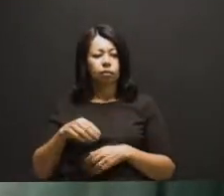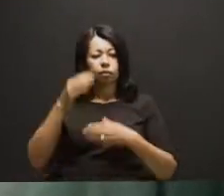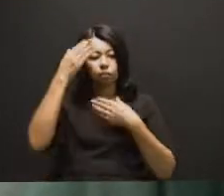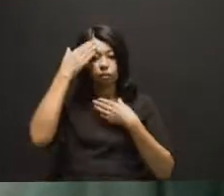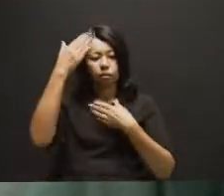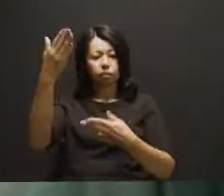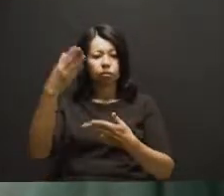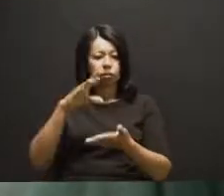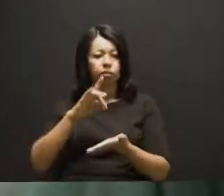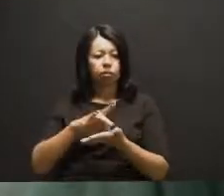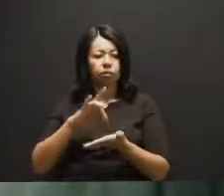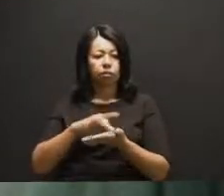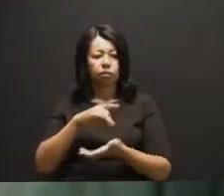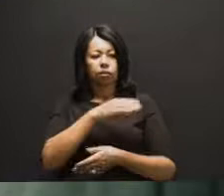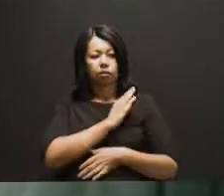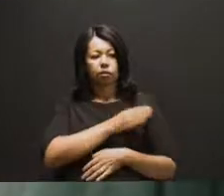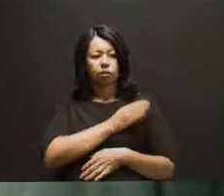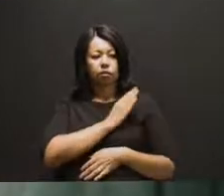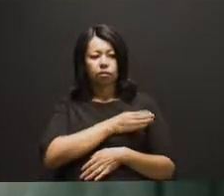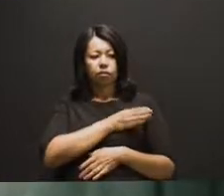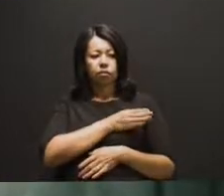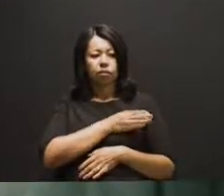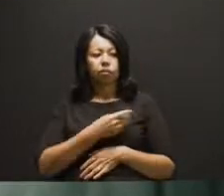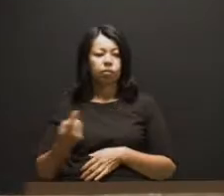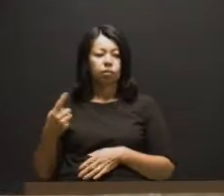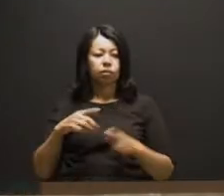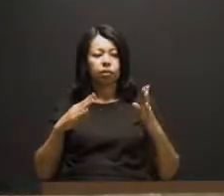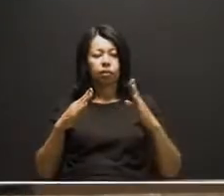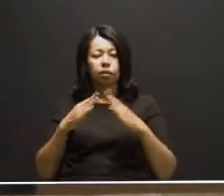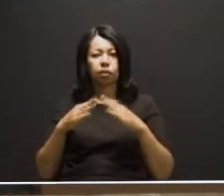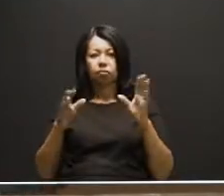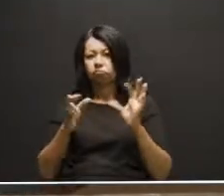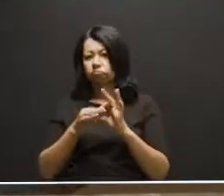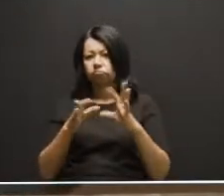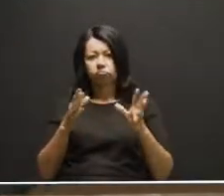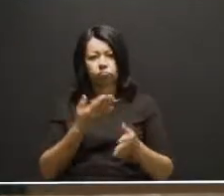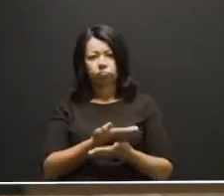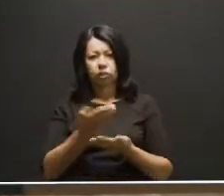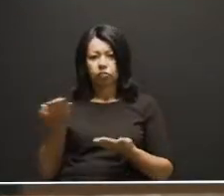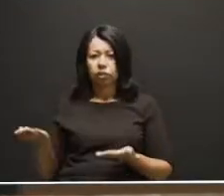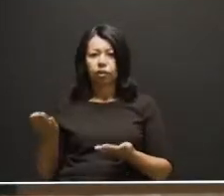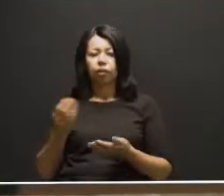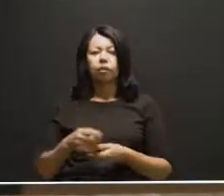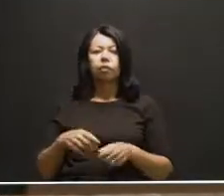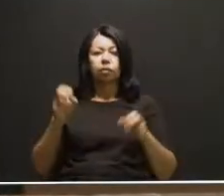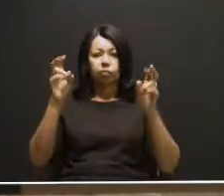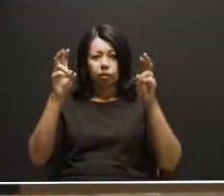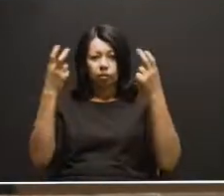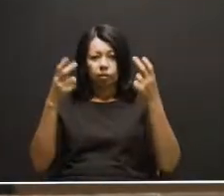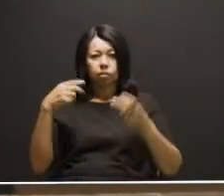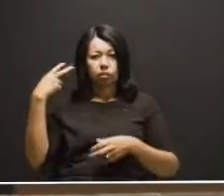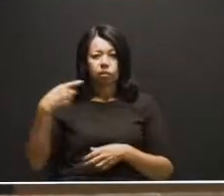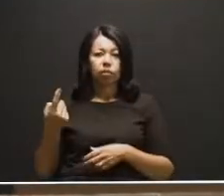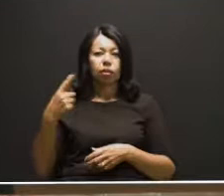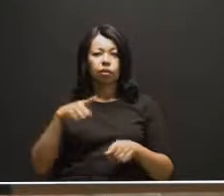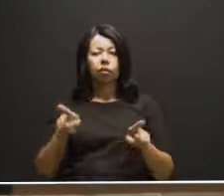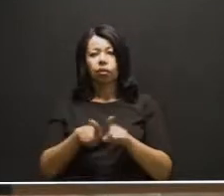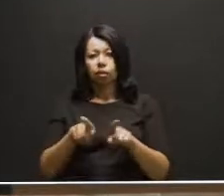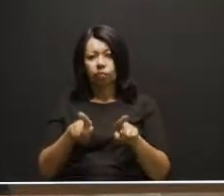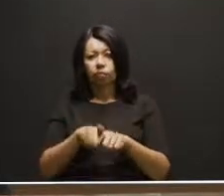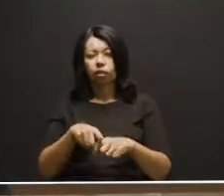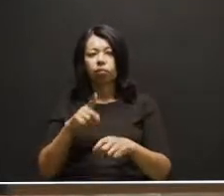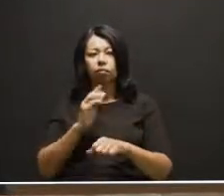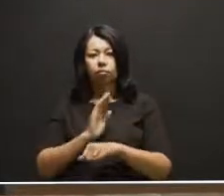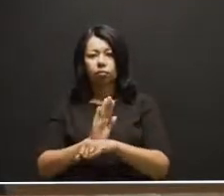e de coração ser muito sincero essa casa está à disposição de vocês se percebe que os vereadores aqui também se dedicando